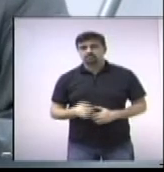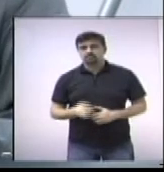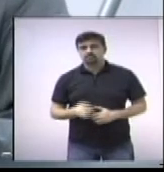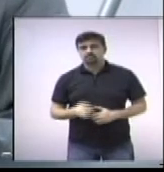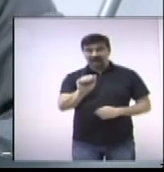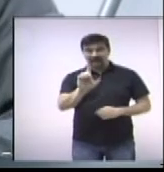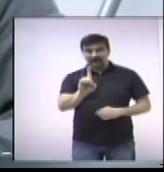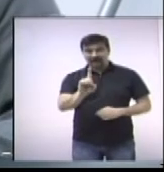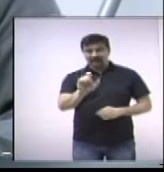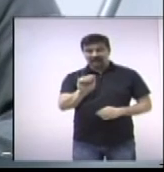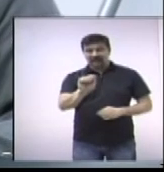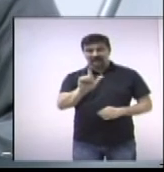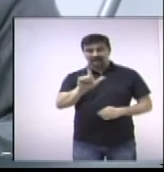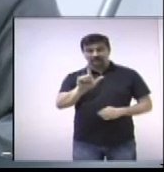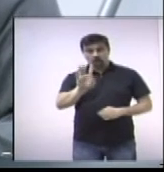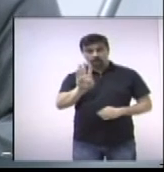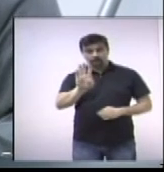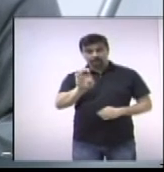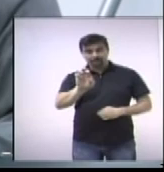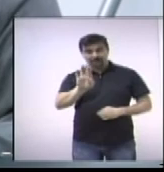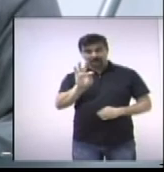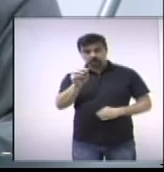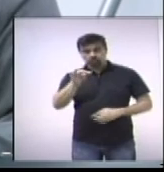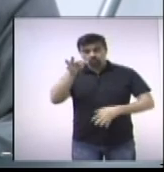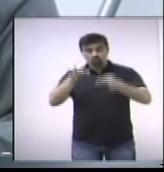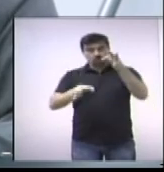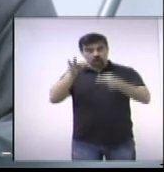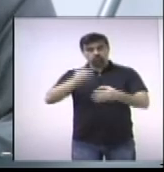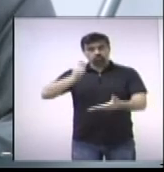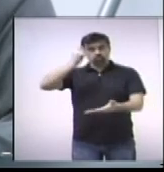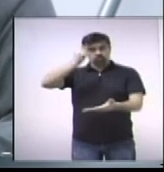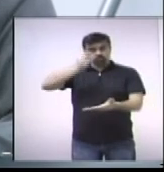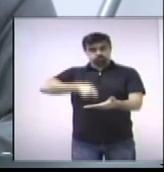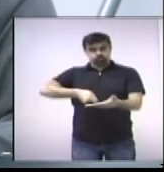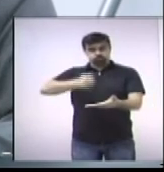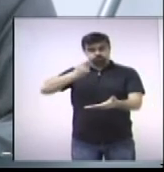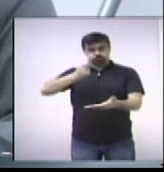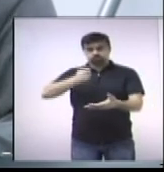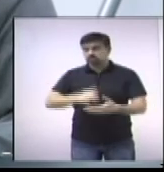doutor Adalberto José Queiroz Teles de Camargo Aranha, filho.